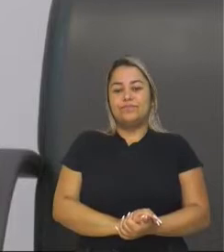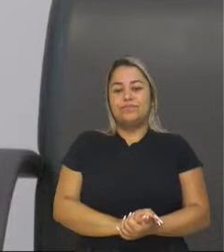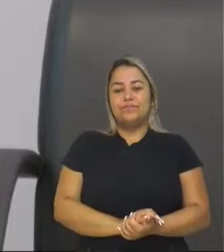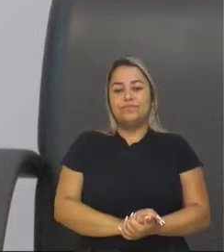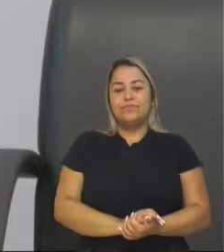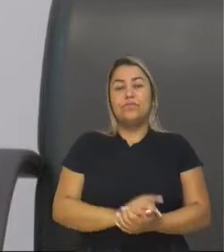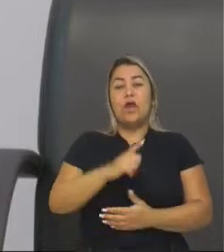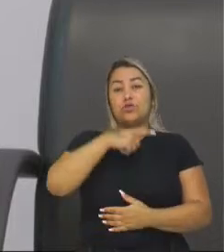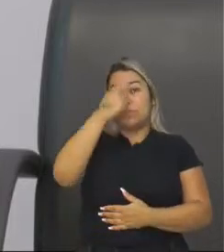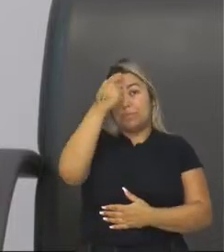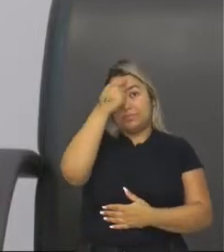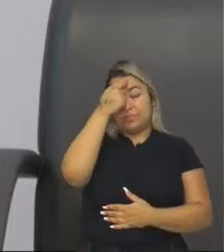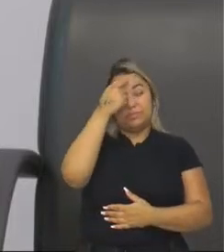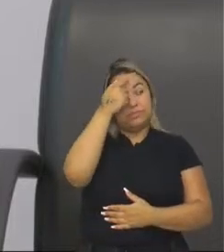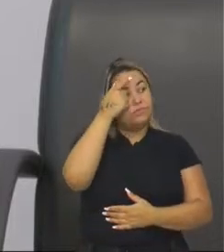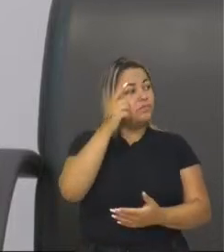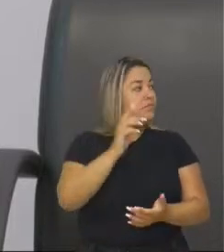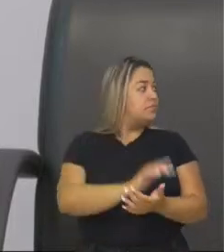Antigamente...